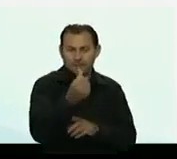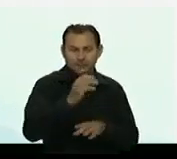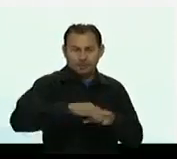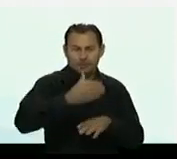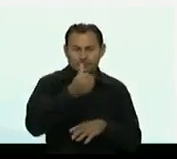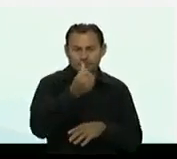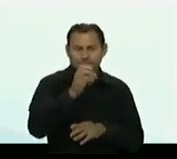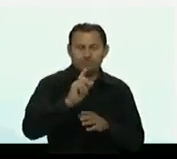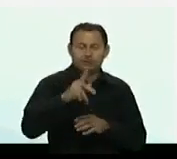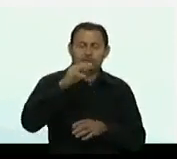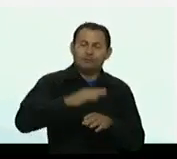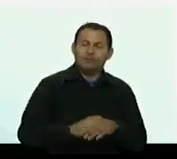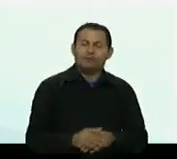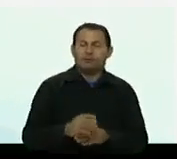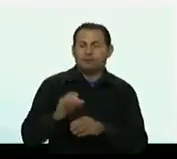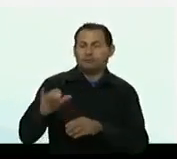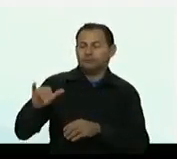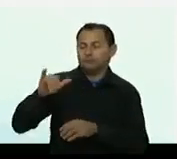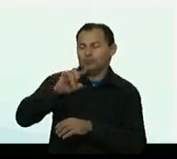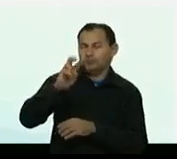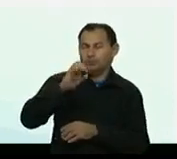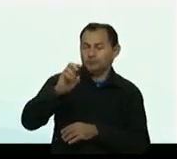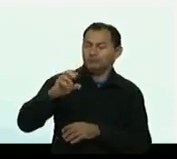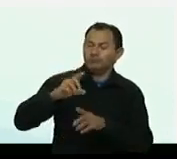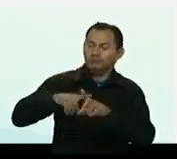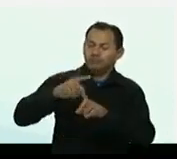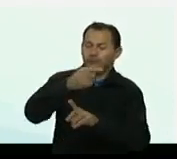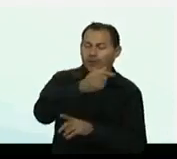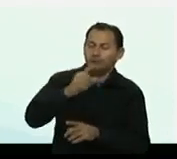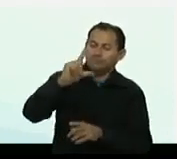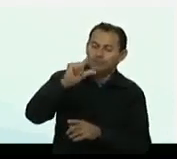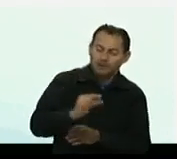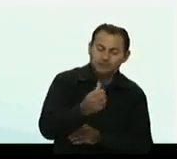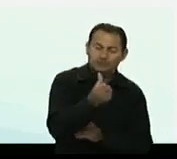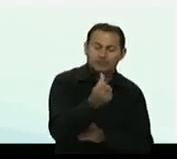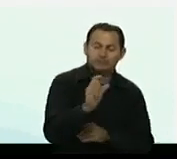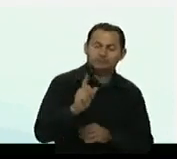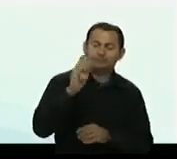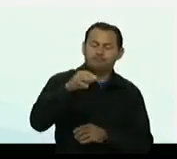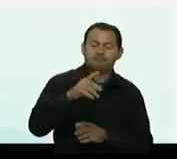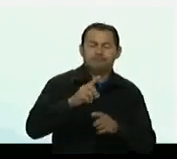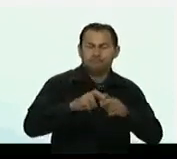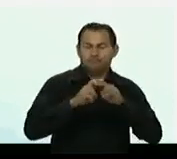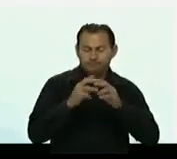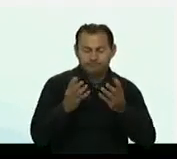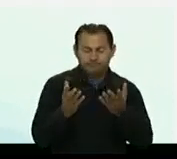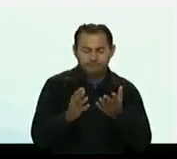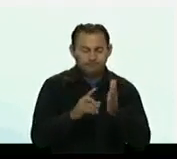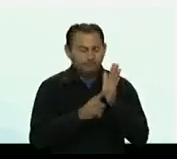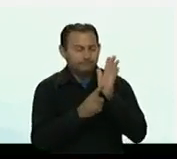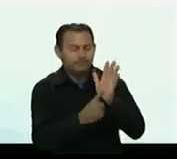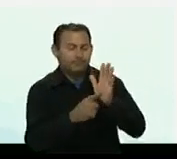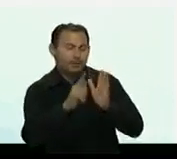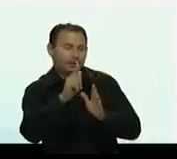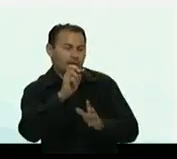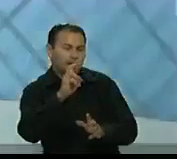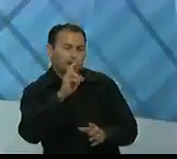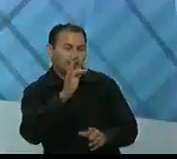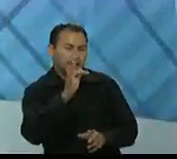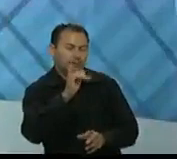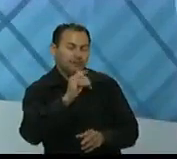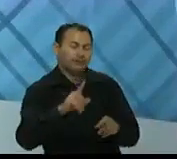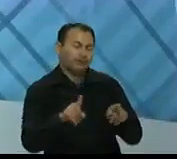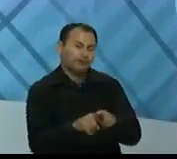quando percorremos menos de 6 quilômetros. Então isso é possível analisar por meio da representação gráfica e por